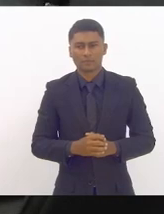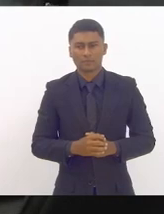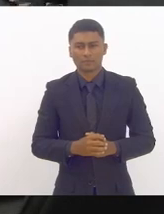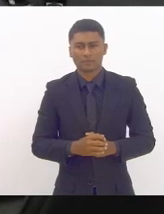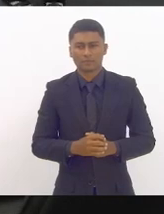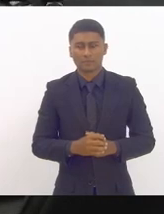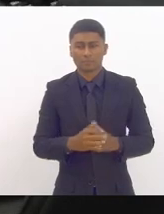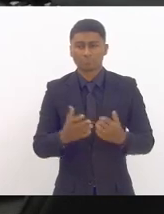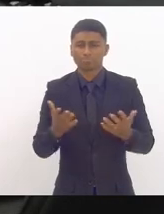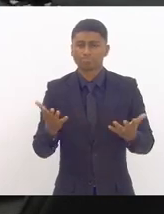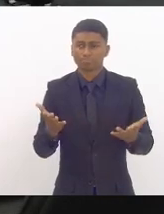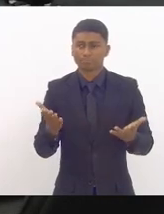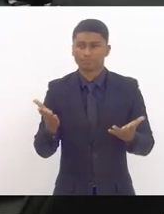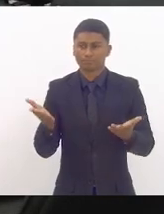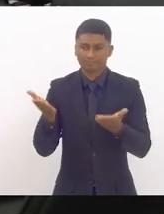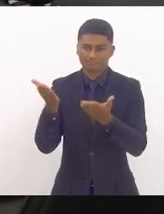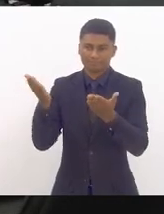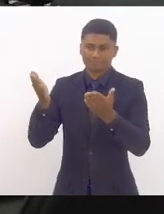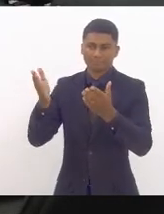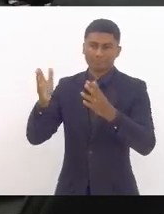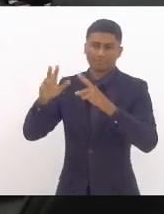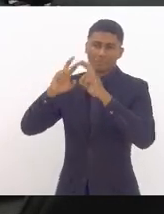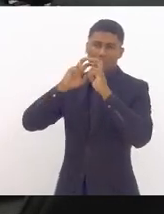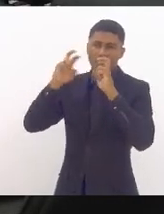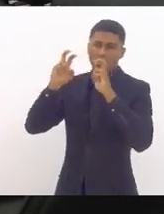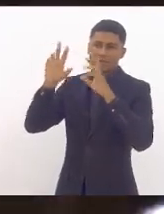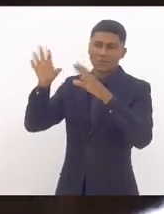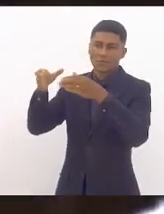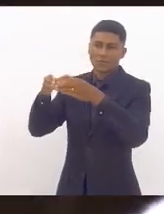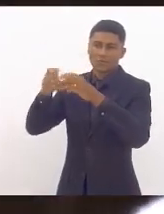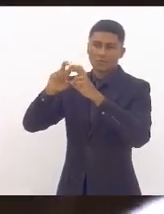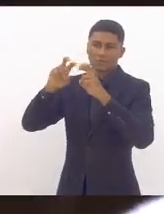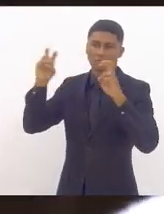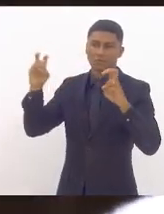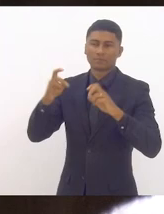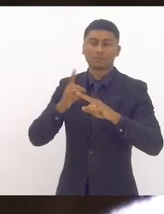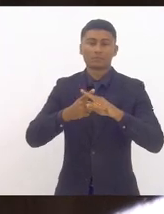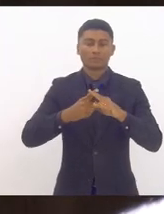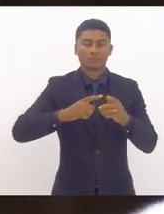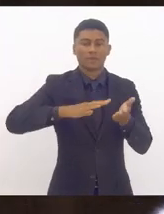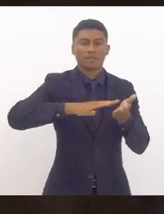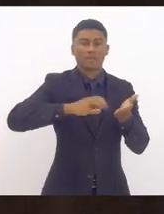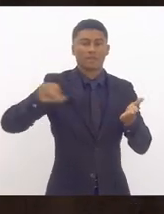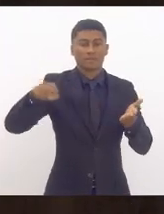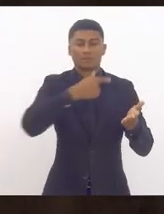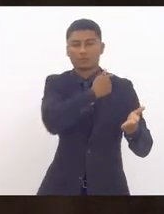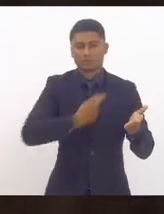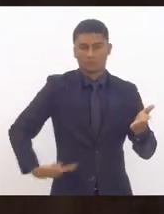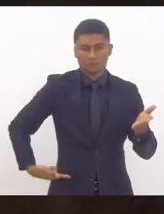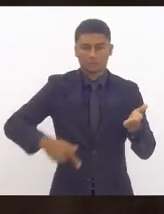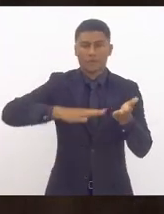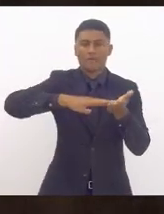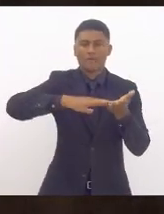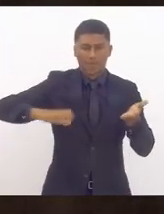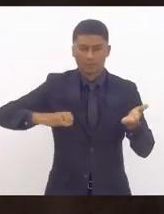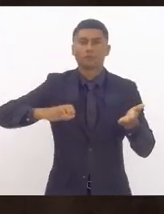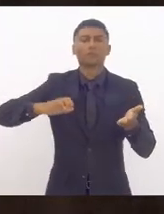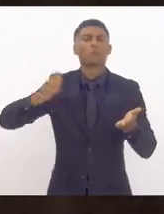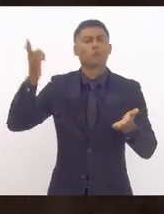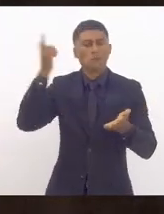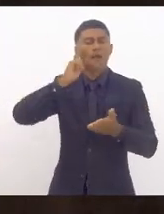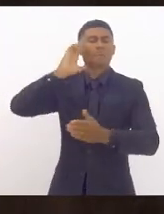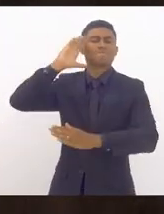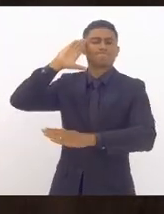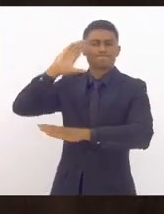Porque, senhora presidenta, essa casa derrubou o veto que o governador Cláudio Castro deu